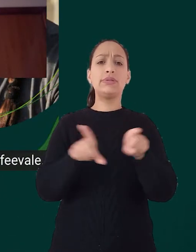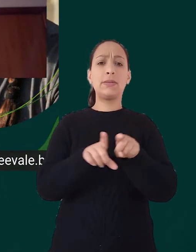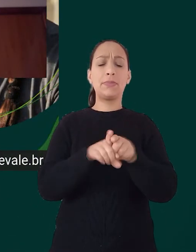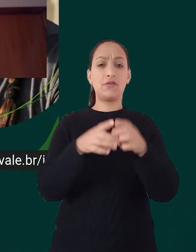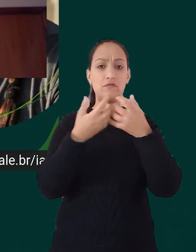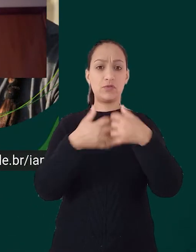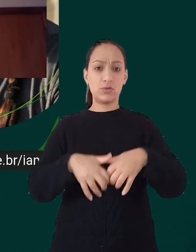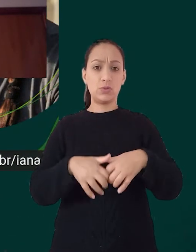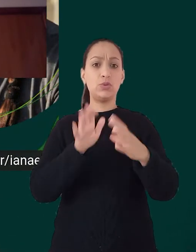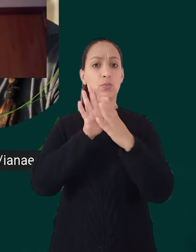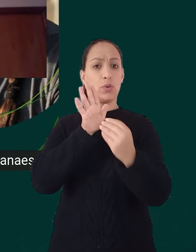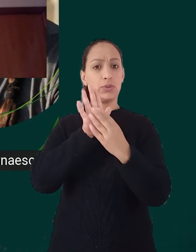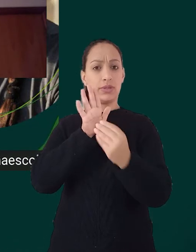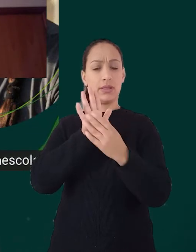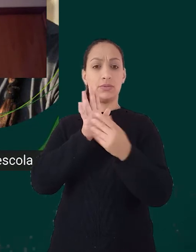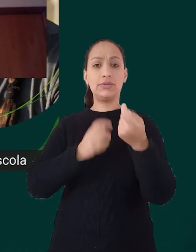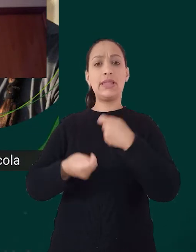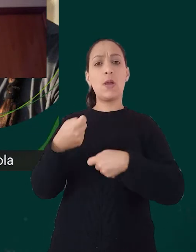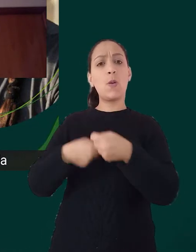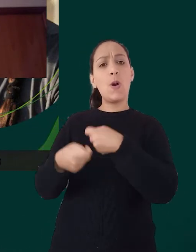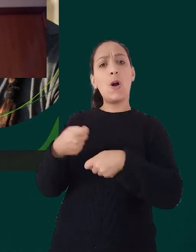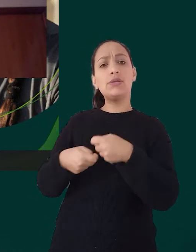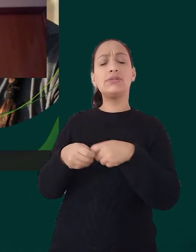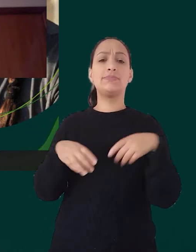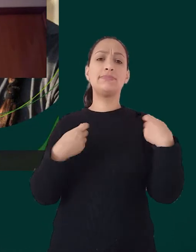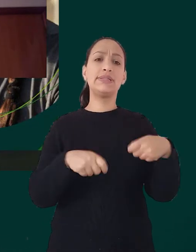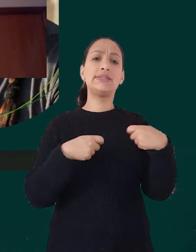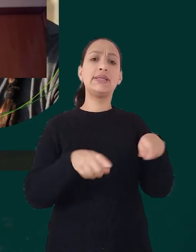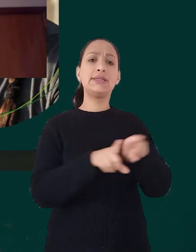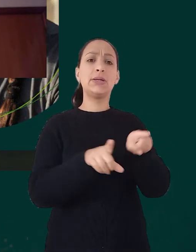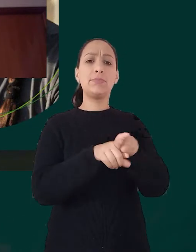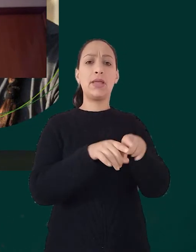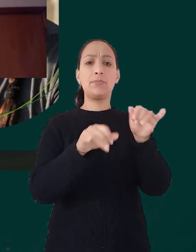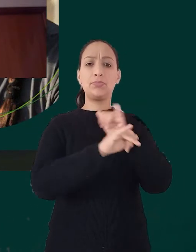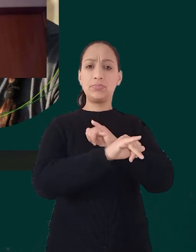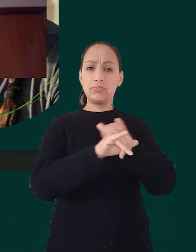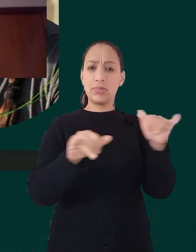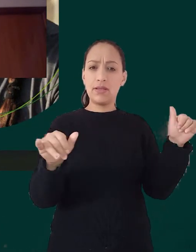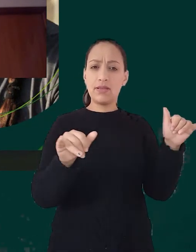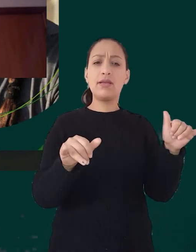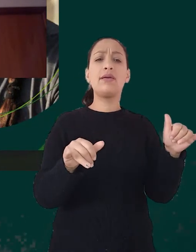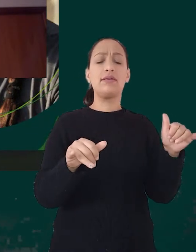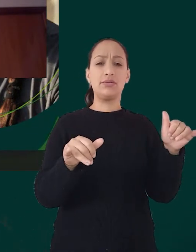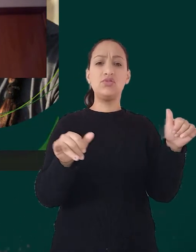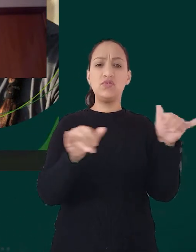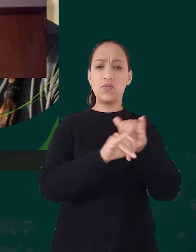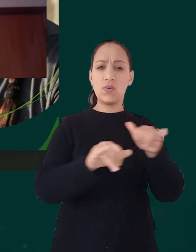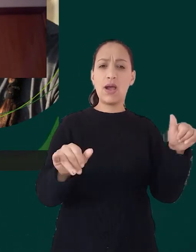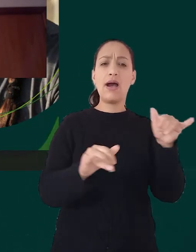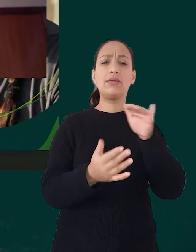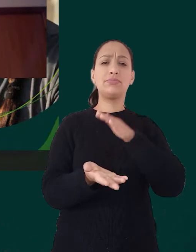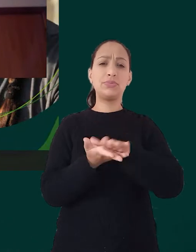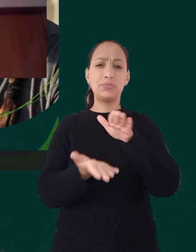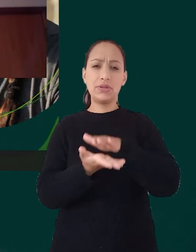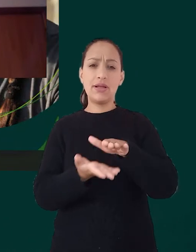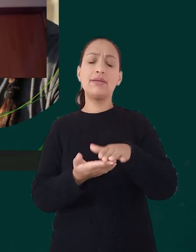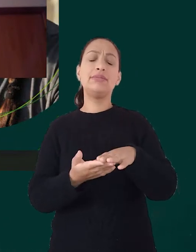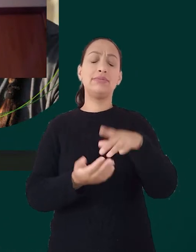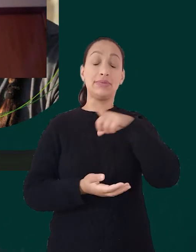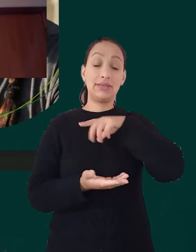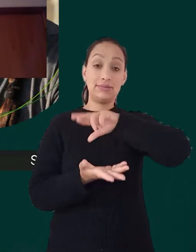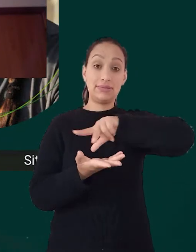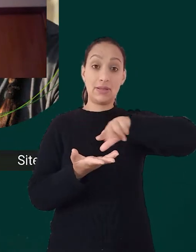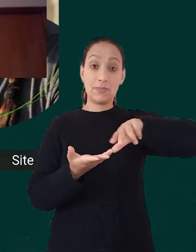através de um modelo de negócio, o jogo também tem que ser publicado, o jogo tem que ser divulgado, então ele também tem um trabalho